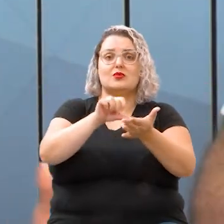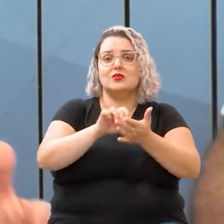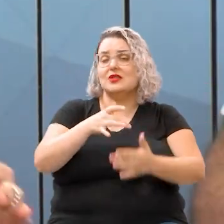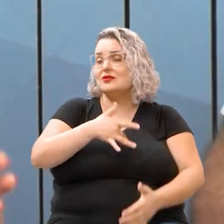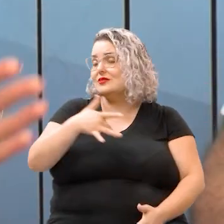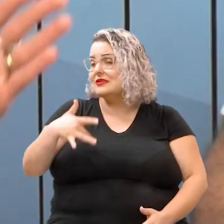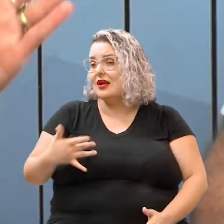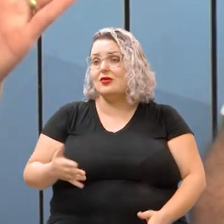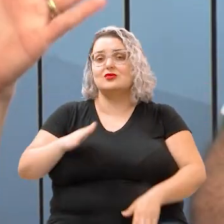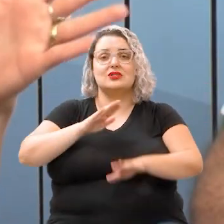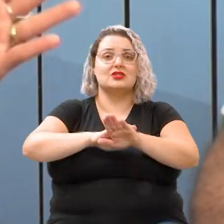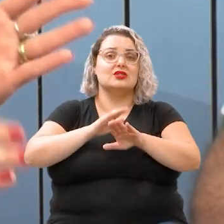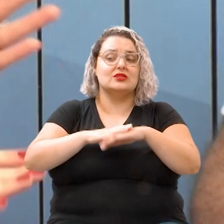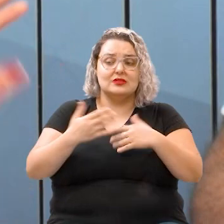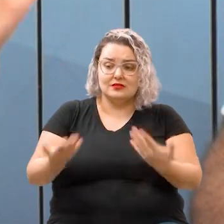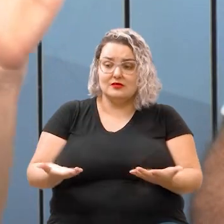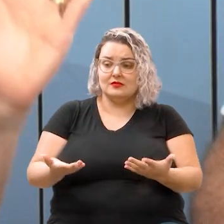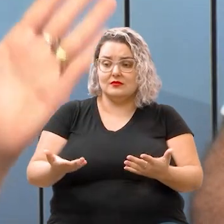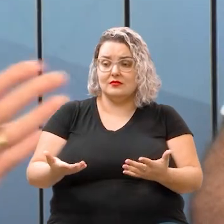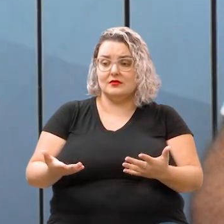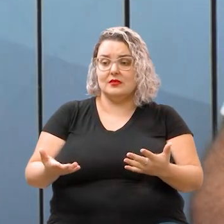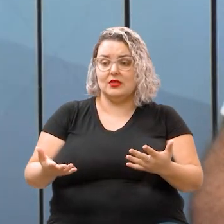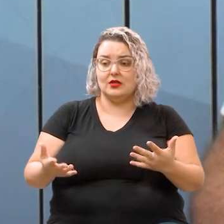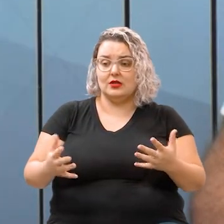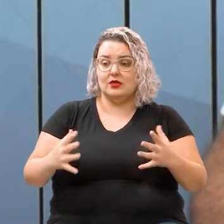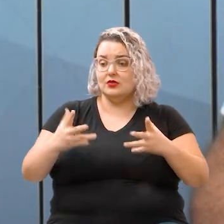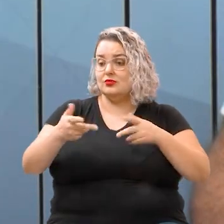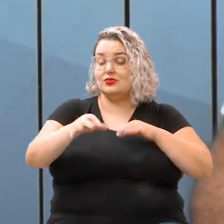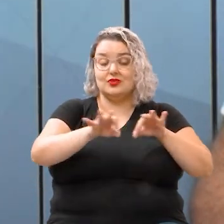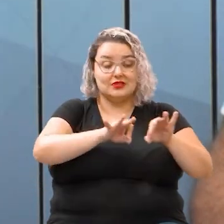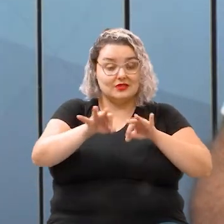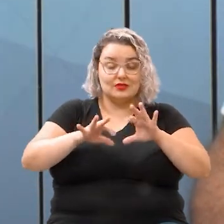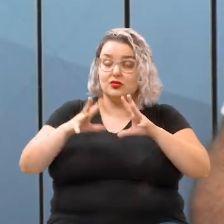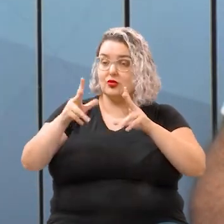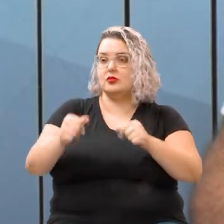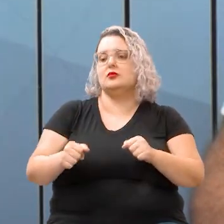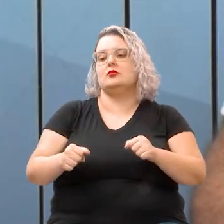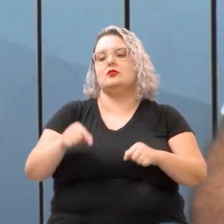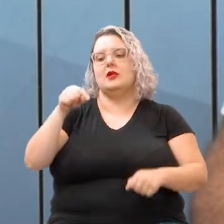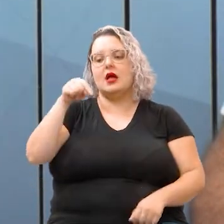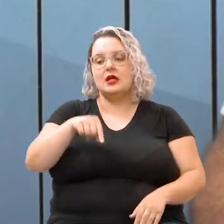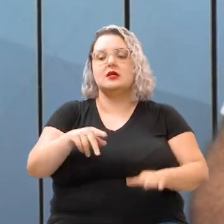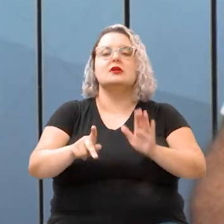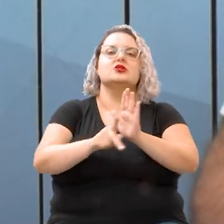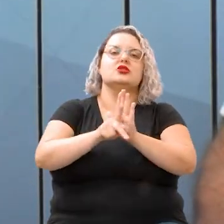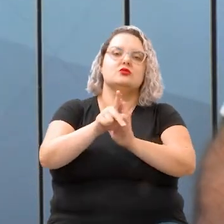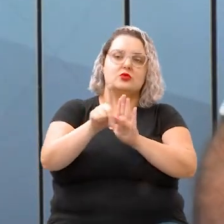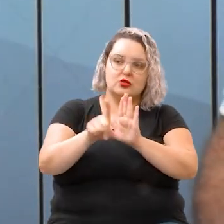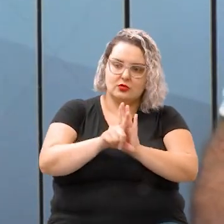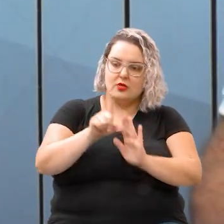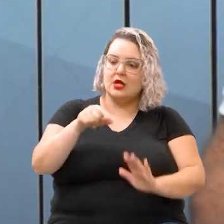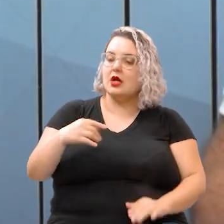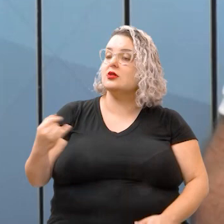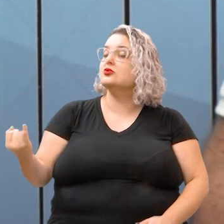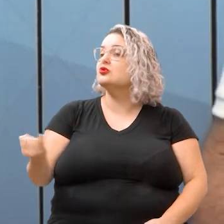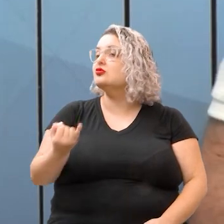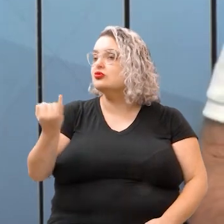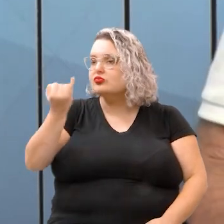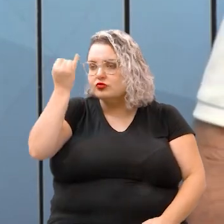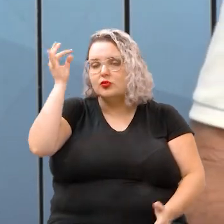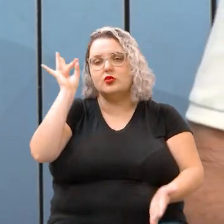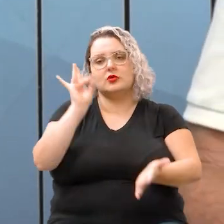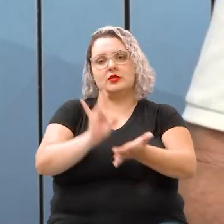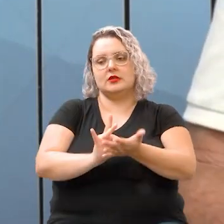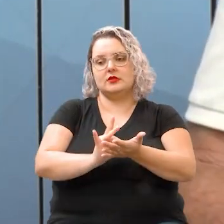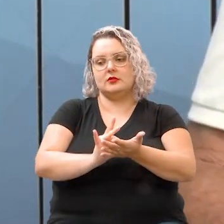atuar, e aí ele foi toda aquela reorganização. Mas esse projeto de lei, ele é de suma importância